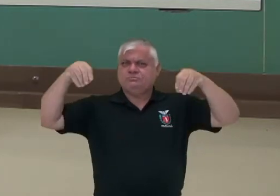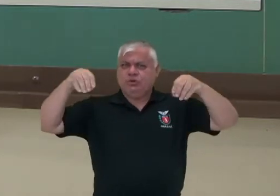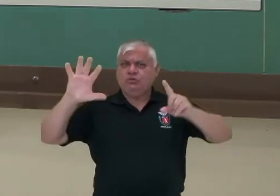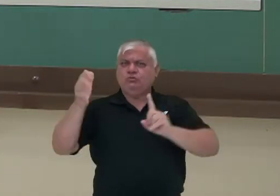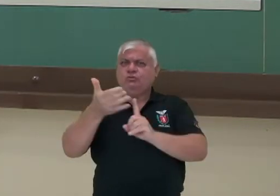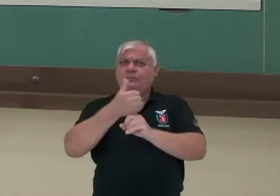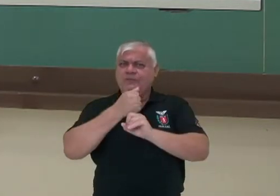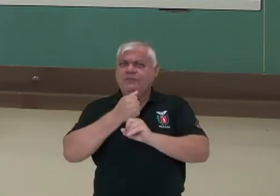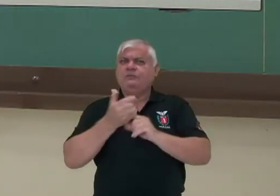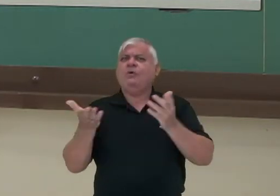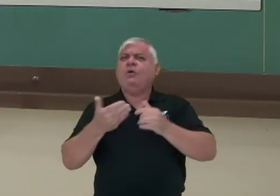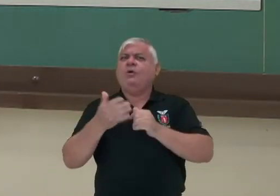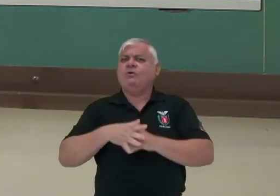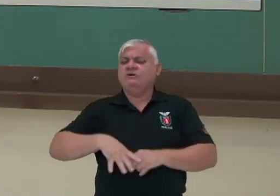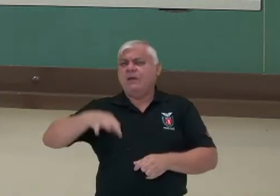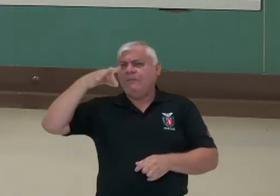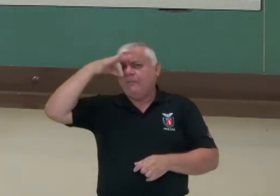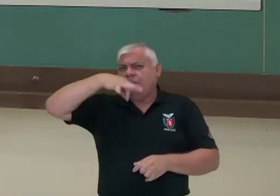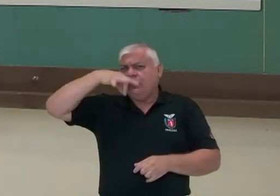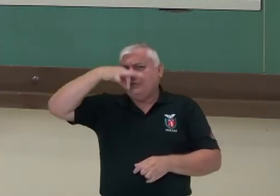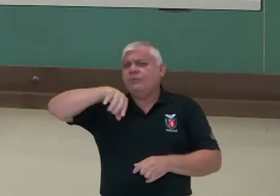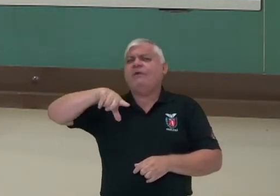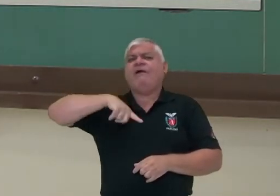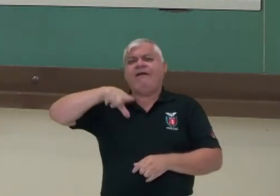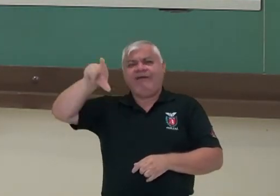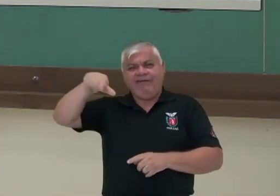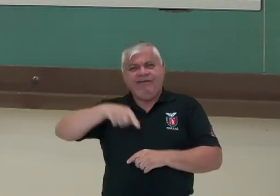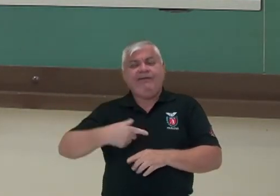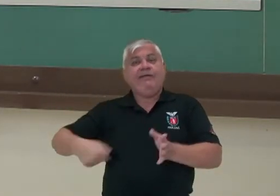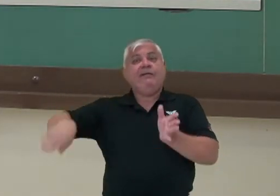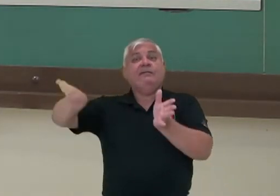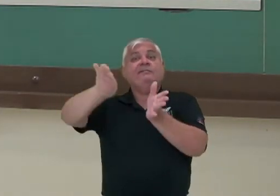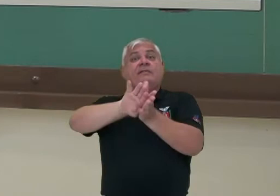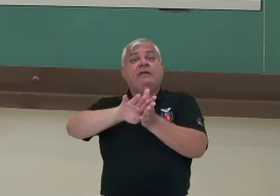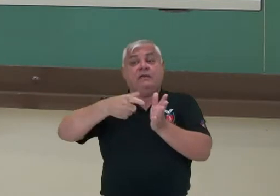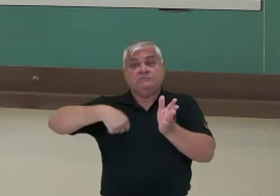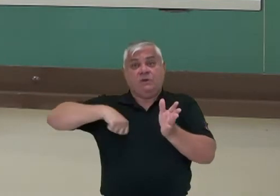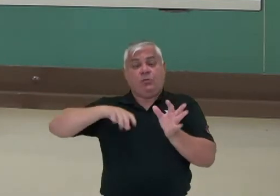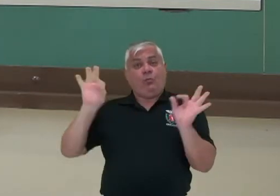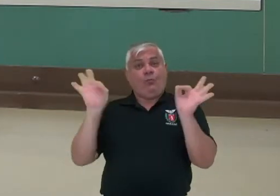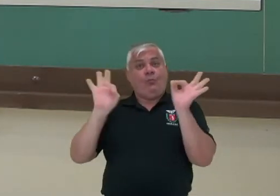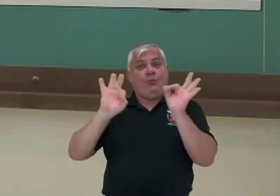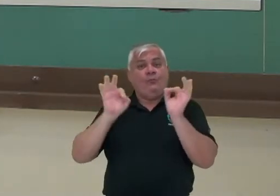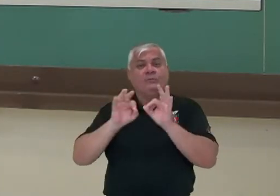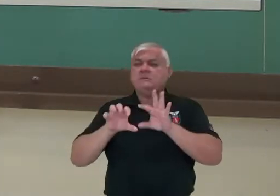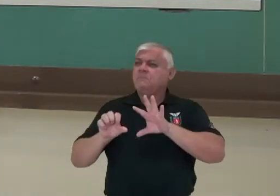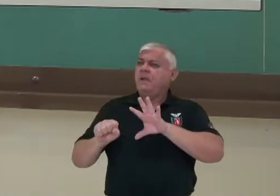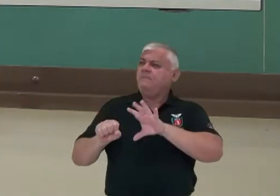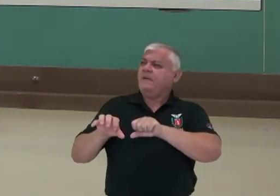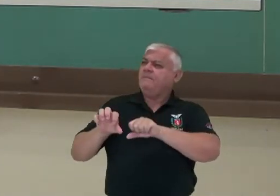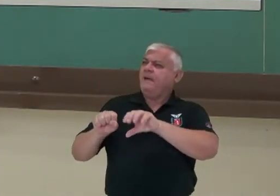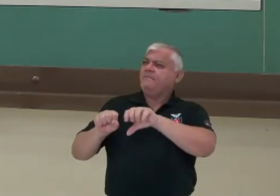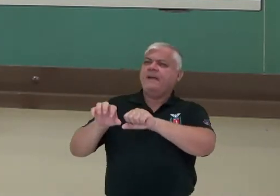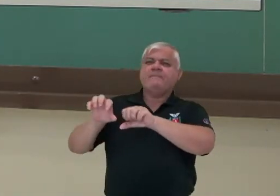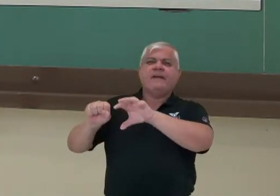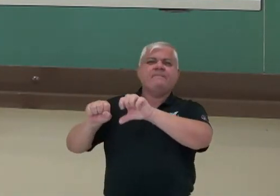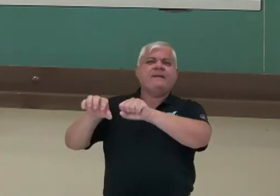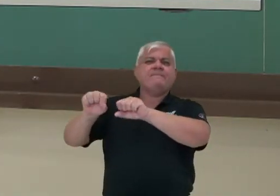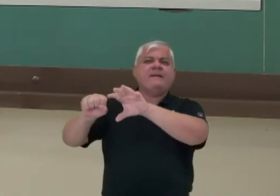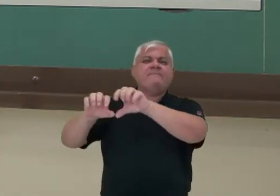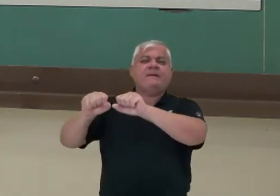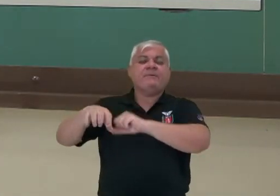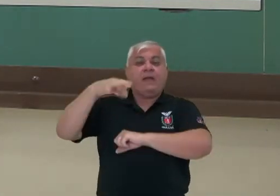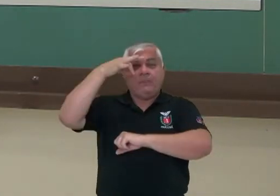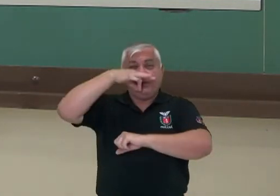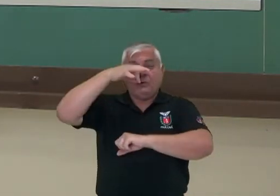Peru. Até a chegada dos espanhóis, os incas controlavam vastas regiões que se estendiam nas terras